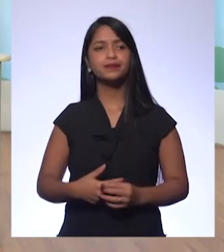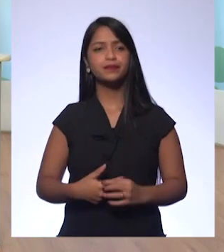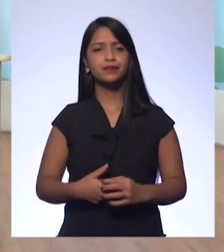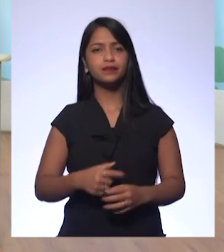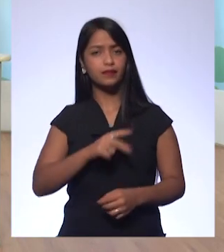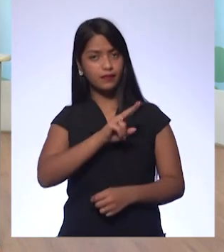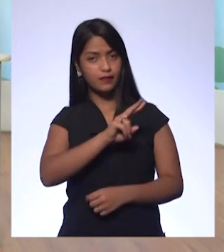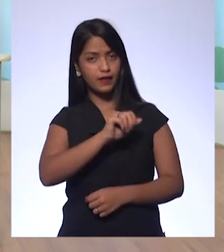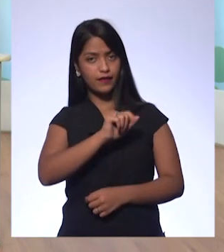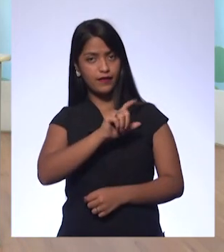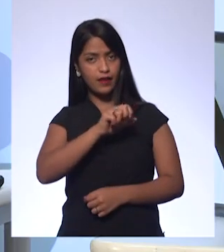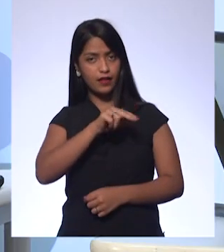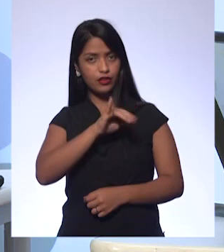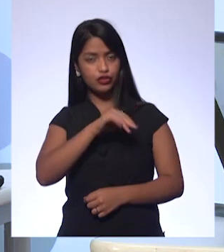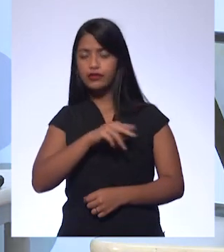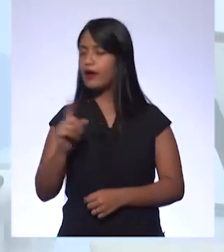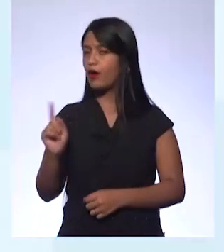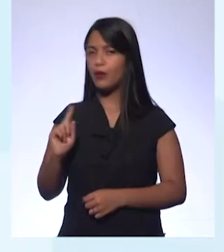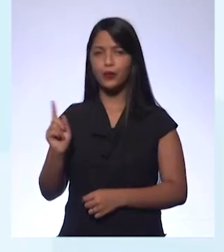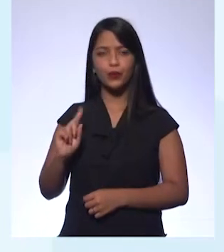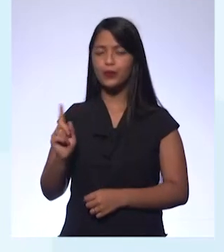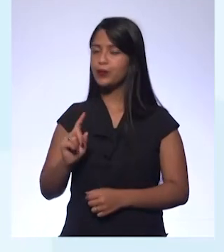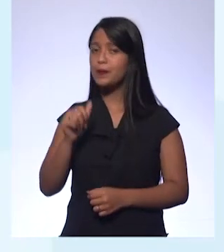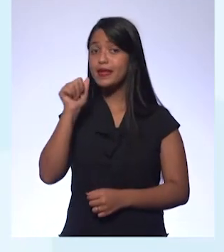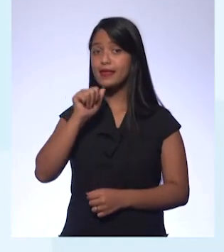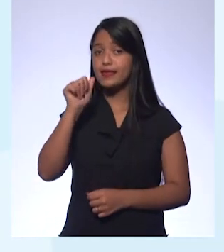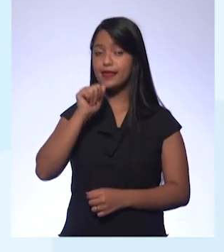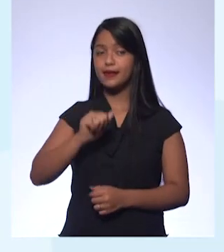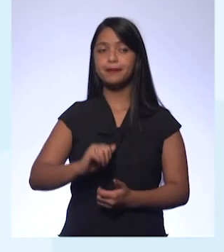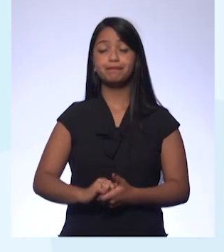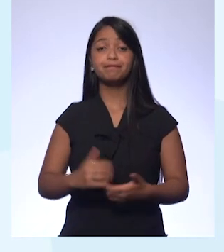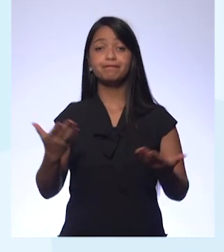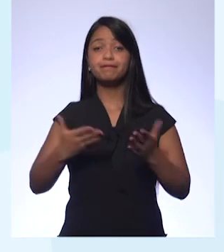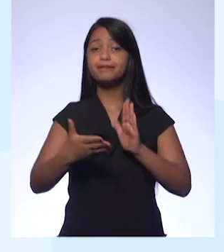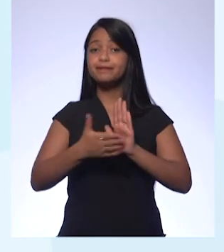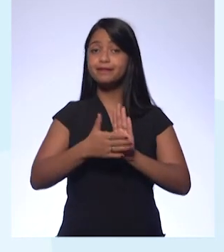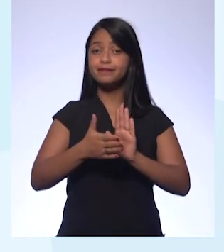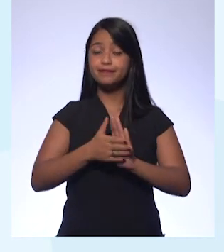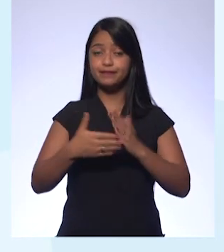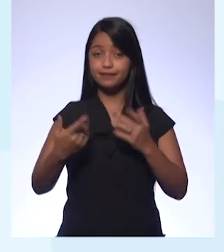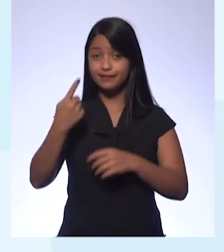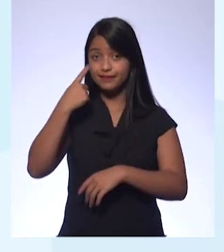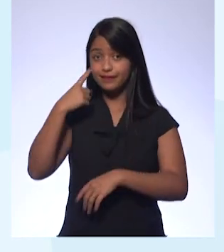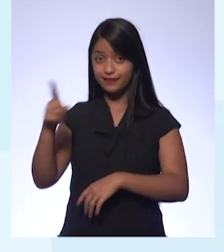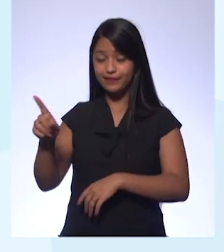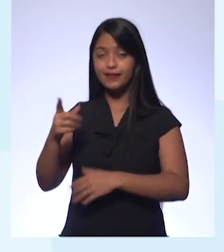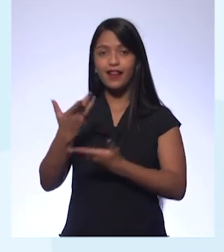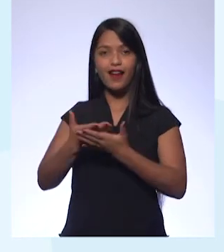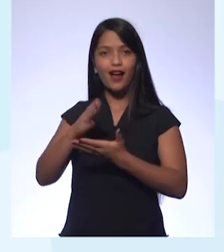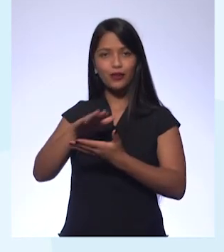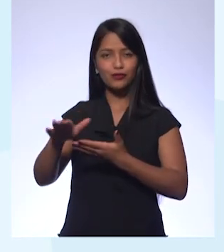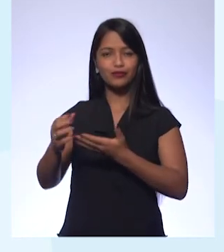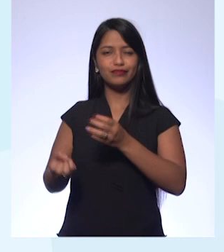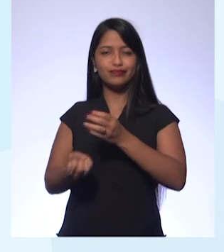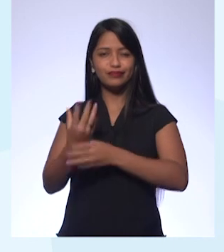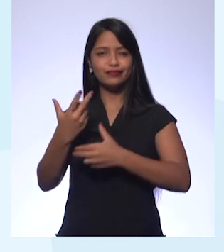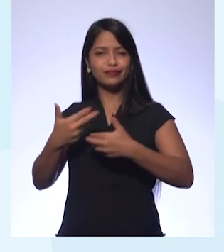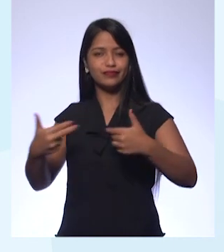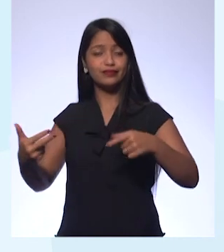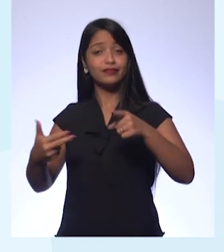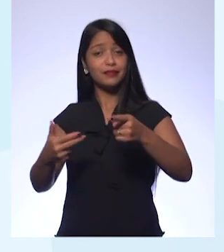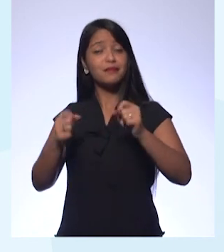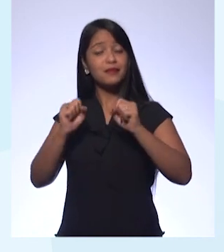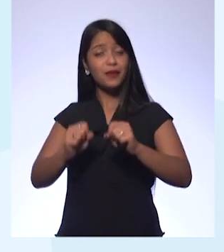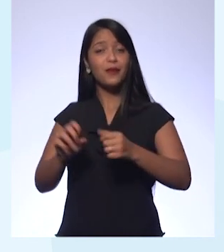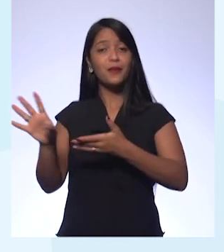seguinte. Valentim? Não, proposta de atividade. Uma menina, que tal você se inspirar nas produções dos alunos da professora Patrícia e também produzir aí seus memes, tirinhas,